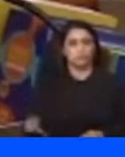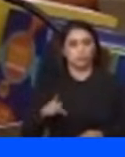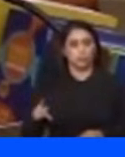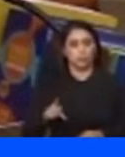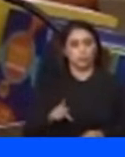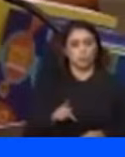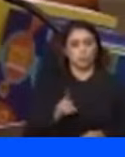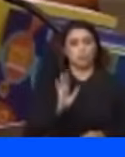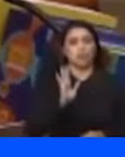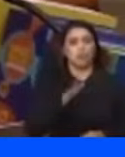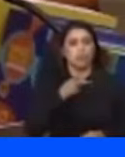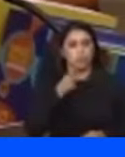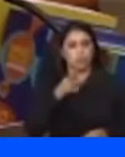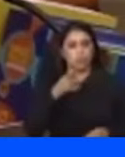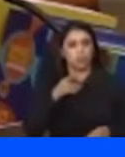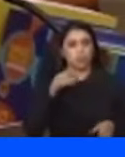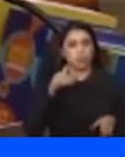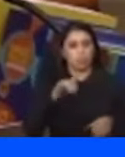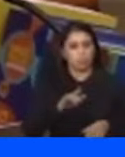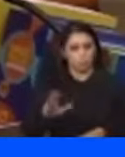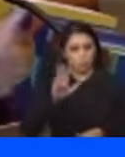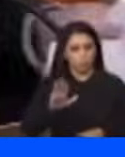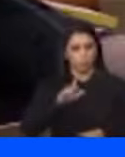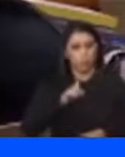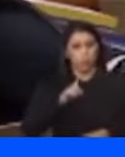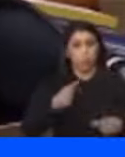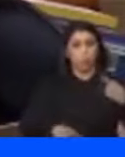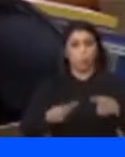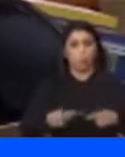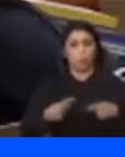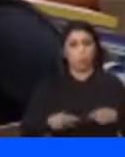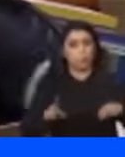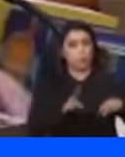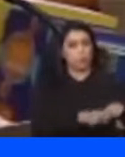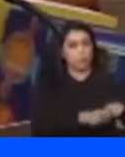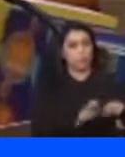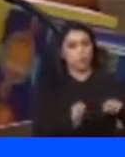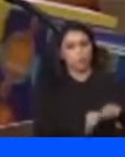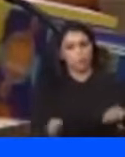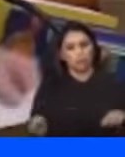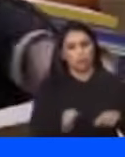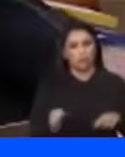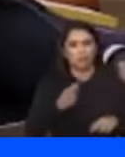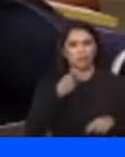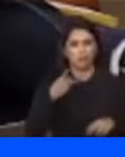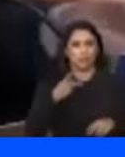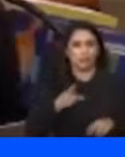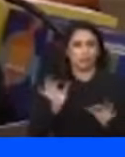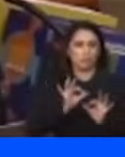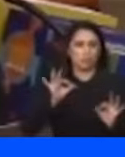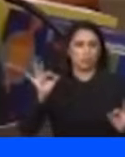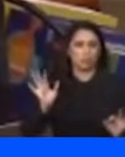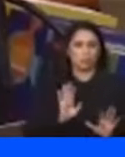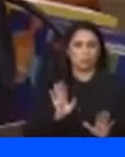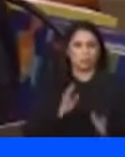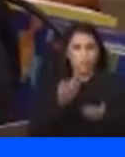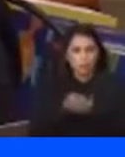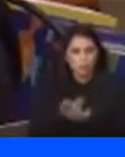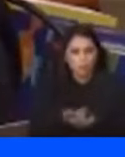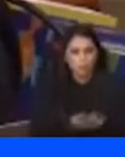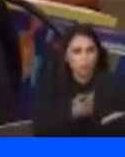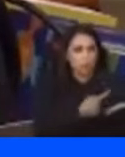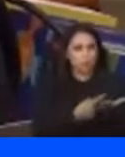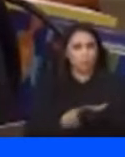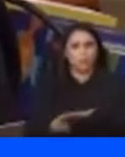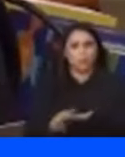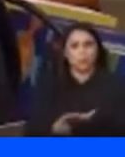de desencarceramento, uma redução de litigiosidade em casos penais. Eu nem vou me estender no fato de eu estudar esses acordos